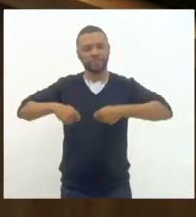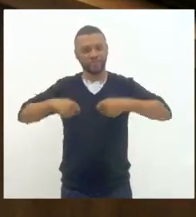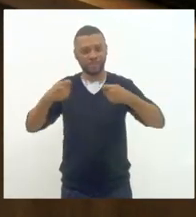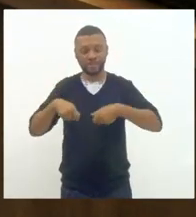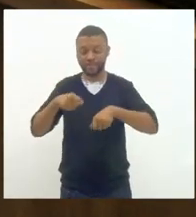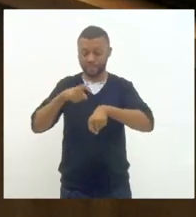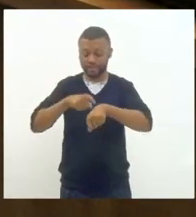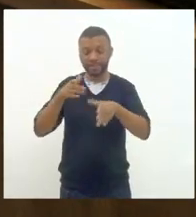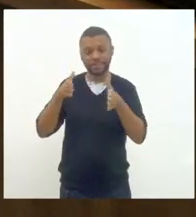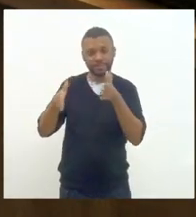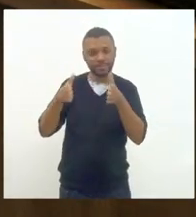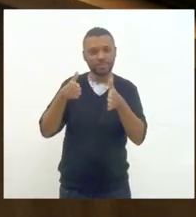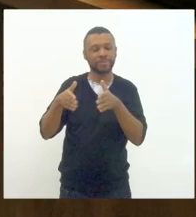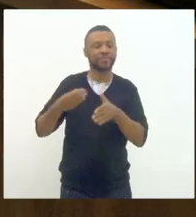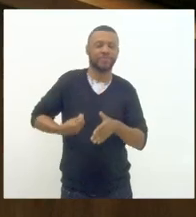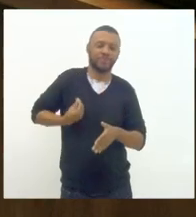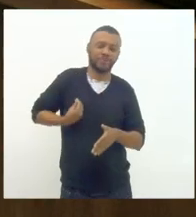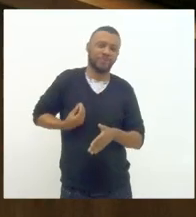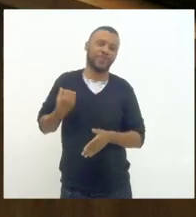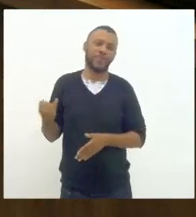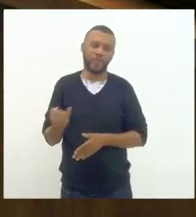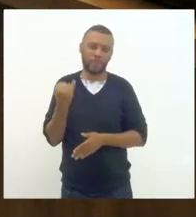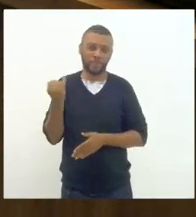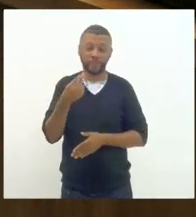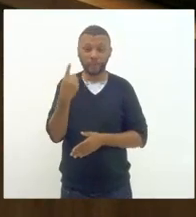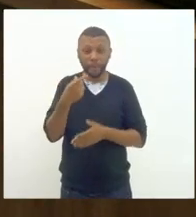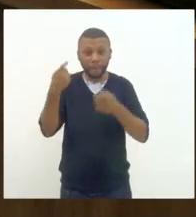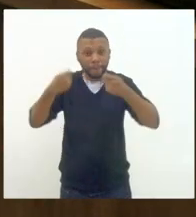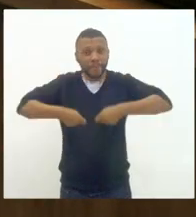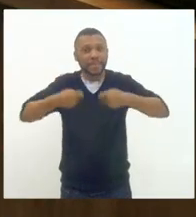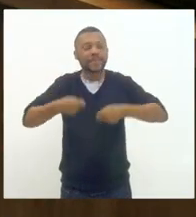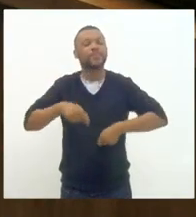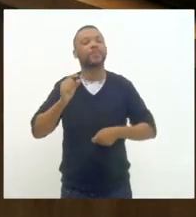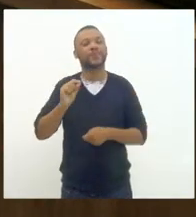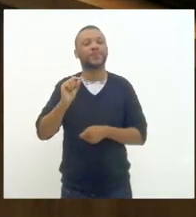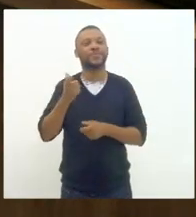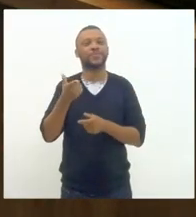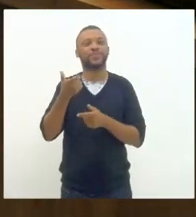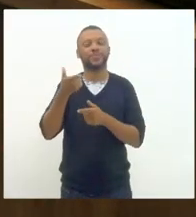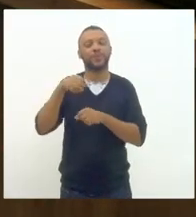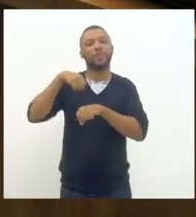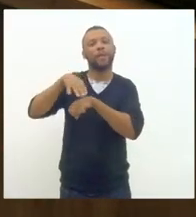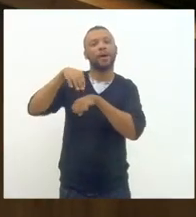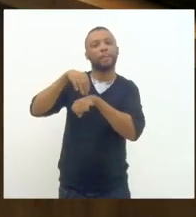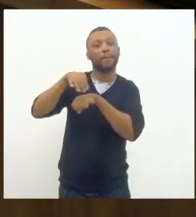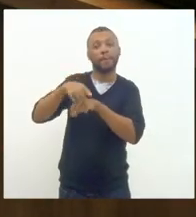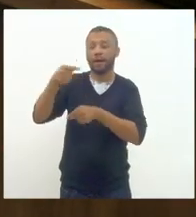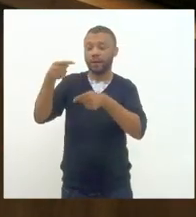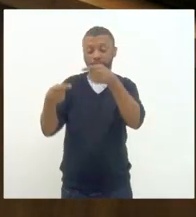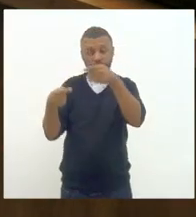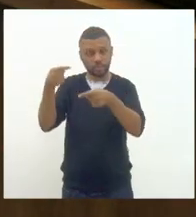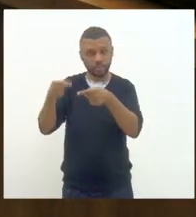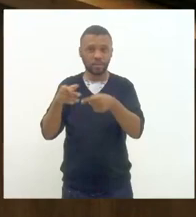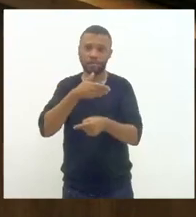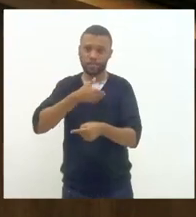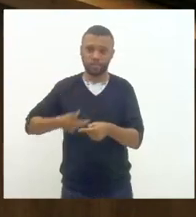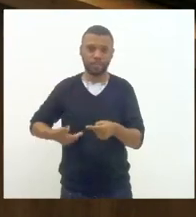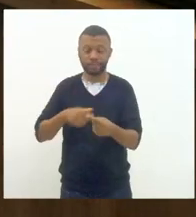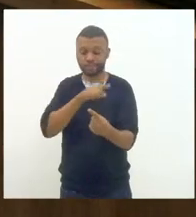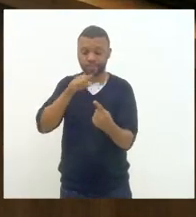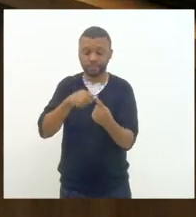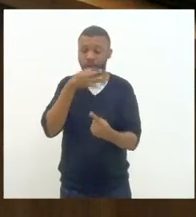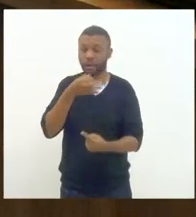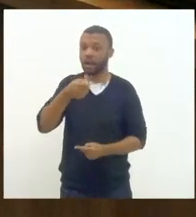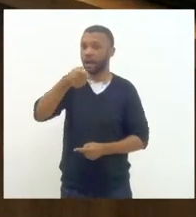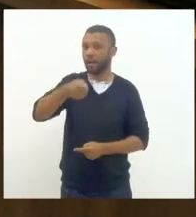tão importante. Precisamos, deputado Quinoplox, direcionar as políticas públicas de forma